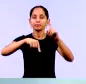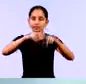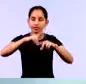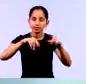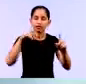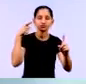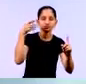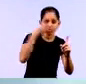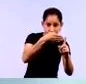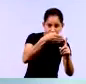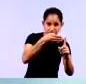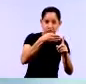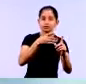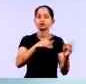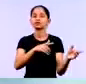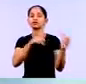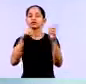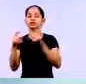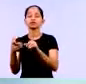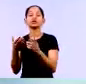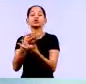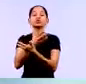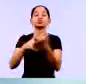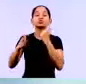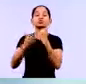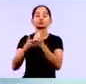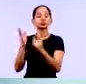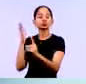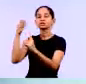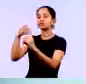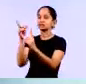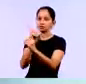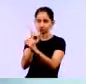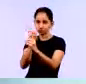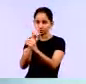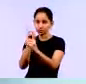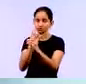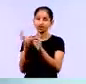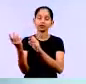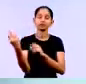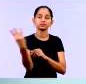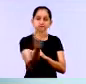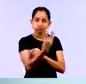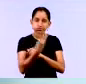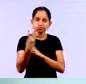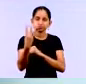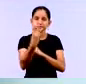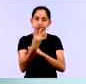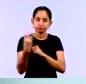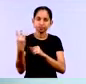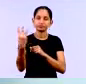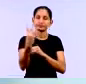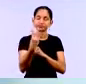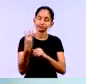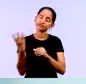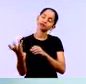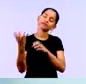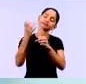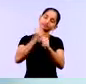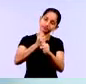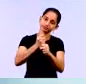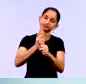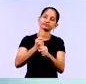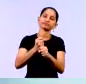materiais diretos e os custos indiretos. Então, se eu pegar os custos dessas três